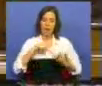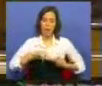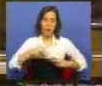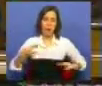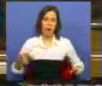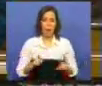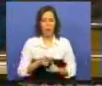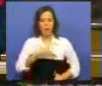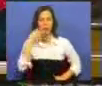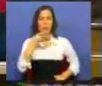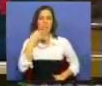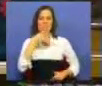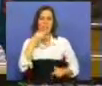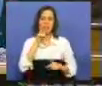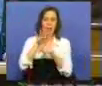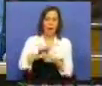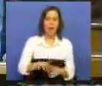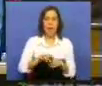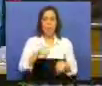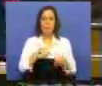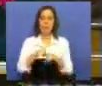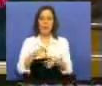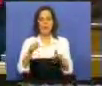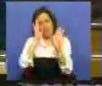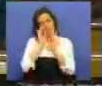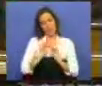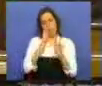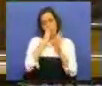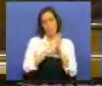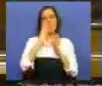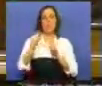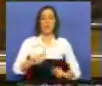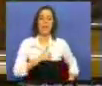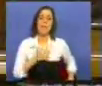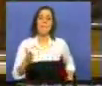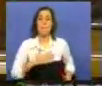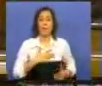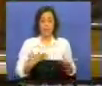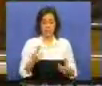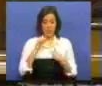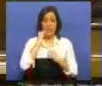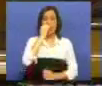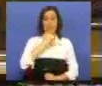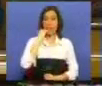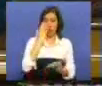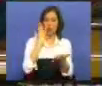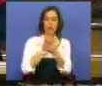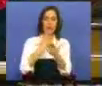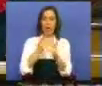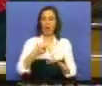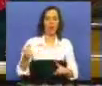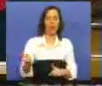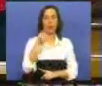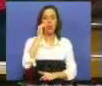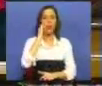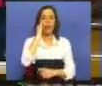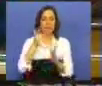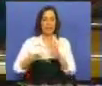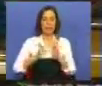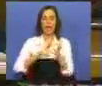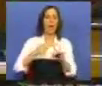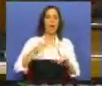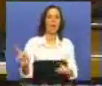distorção como argumento para subordinar as políticas educativas ao modelo das empresas. A crise da escola não é uma crise